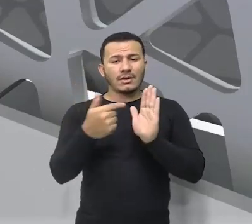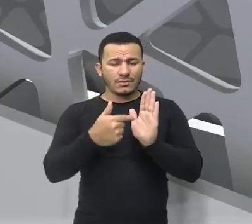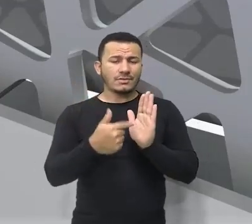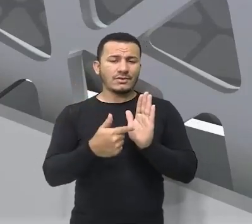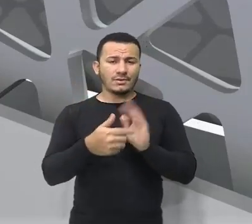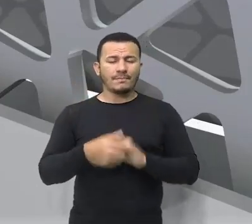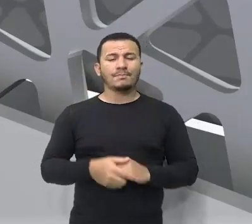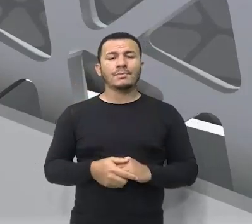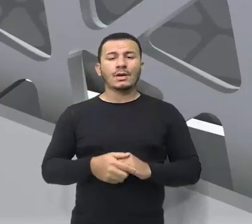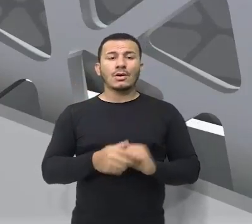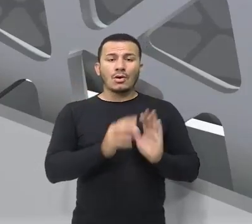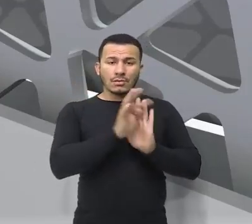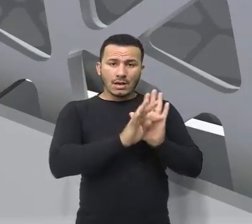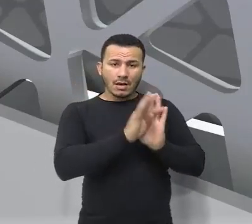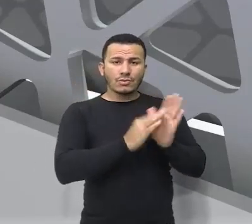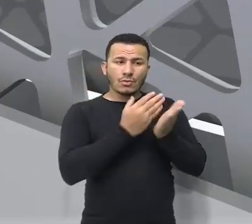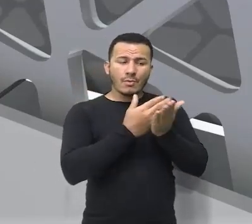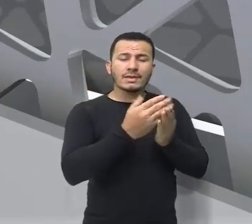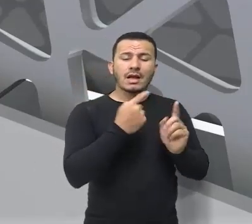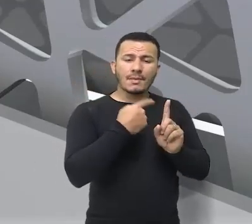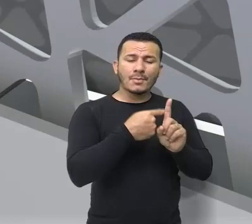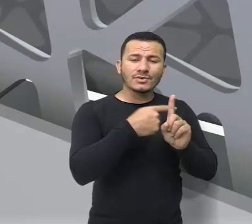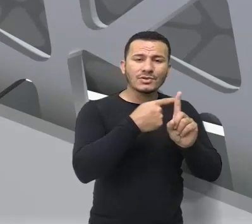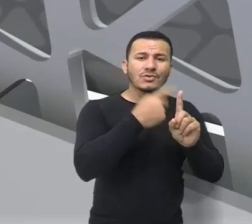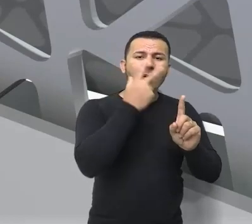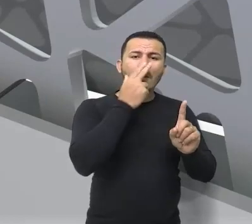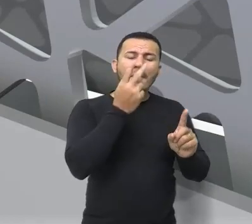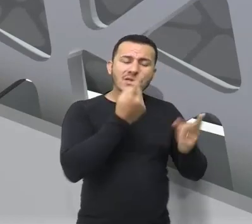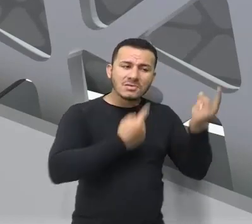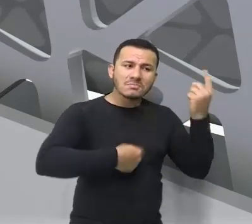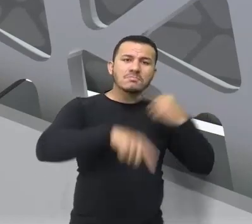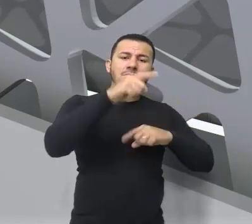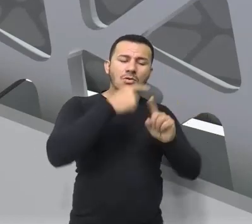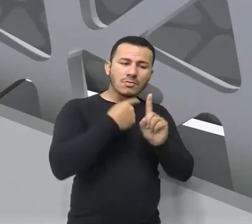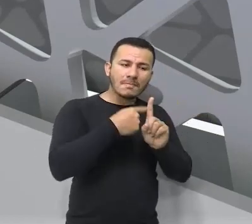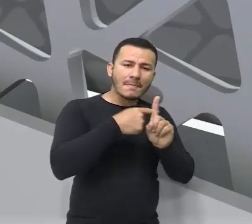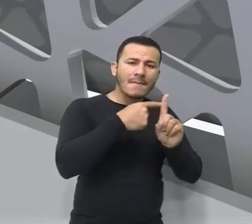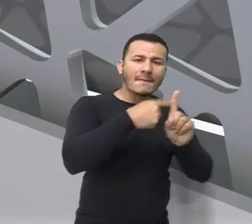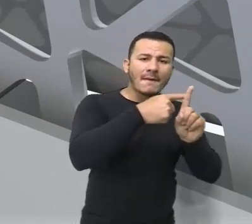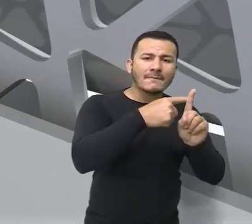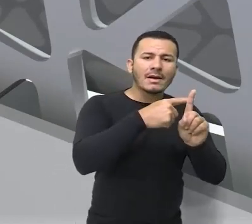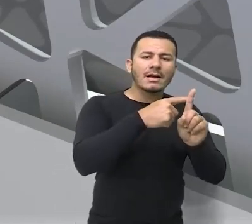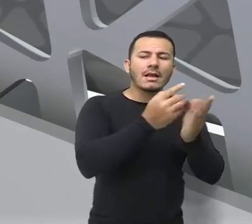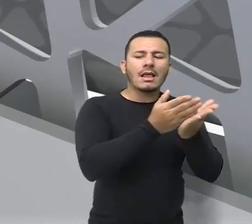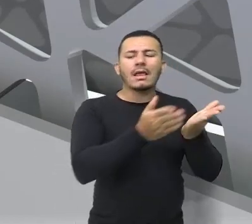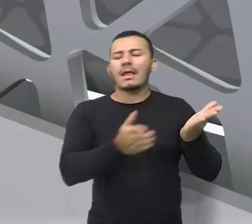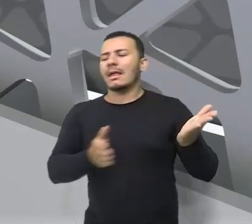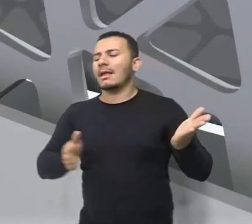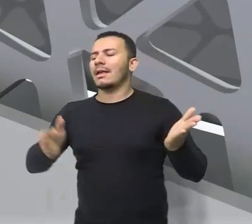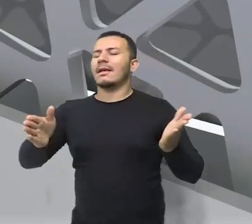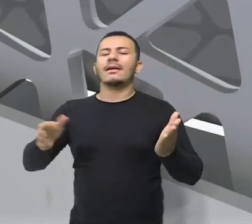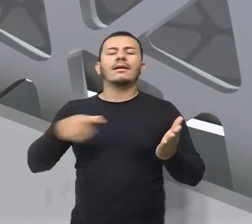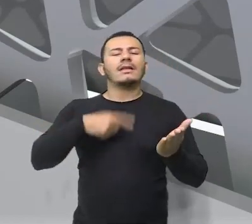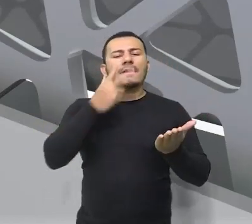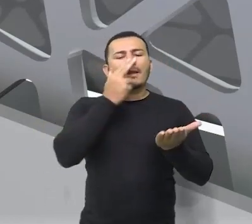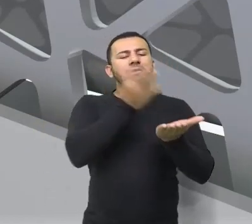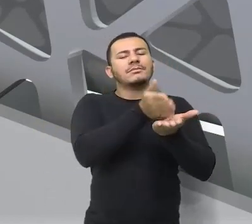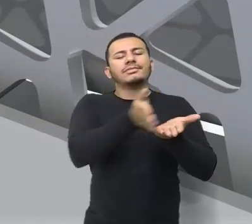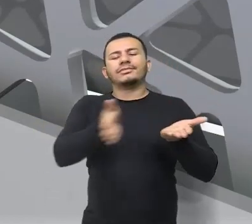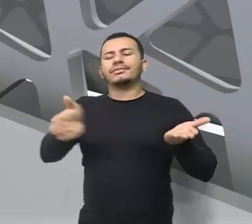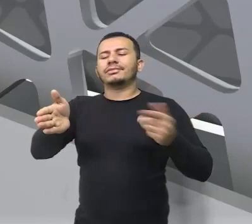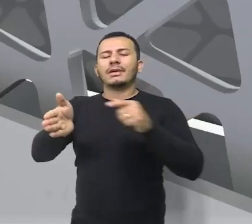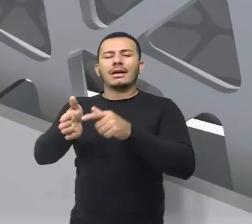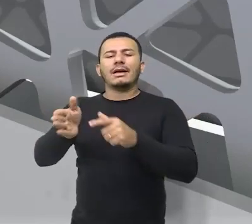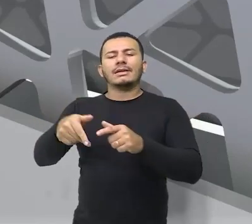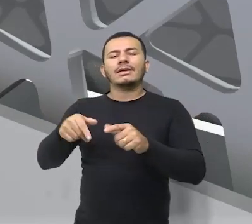forma. O texto começa de uma maneira e parece que quer dizer uma mensagem, mas logo na sequência,